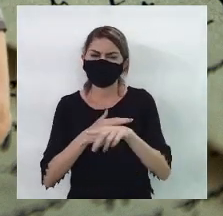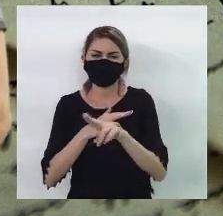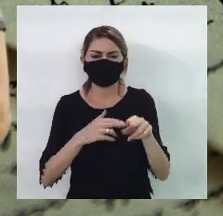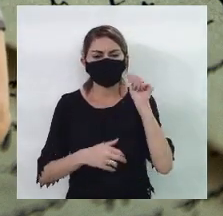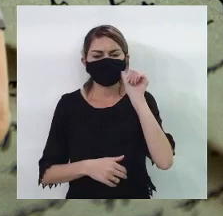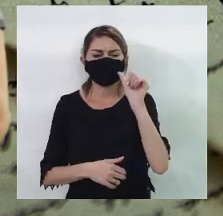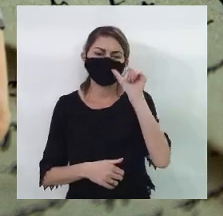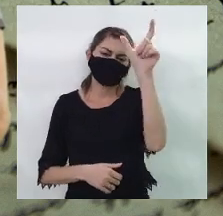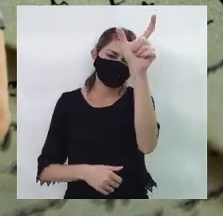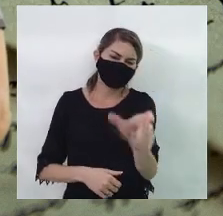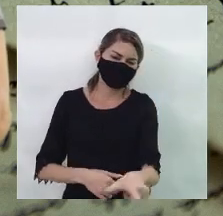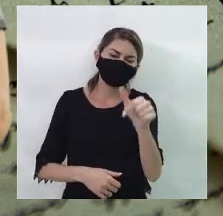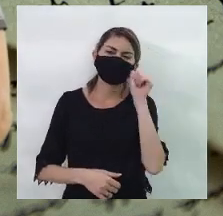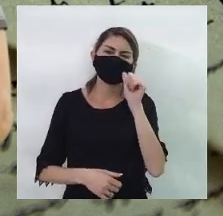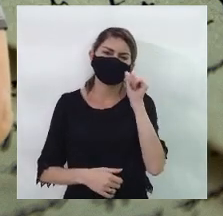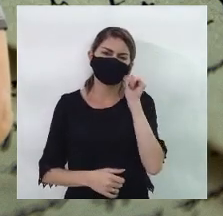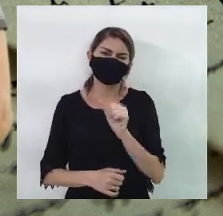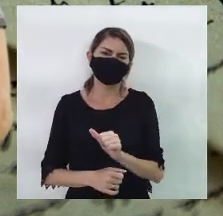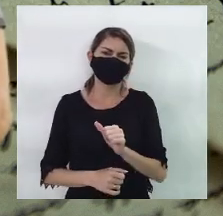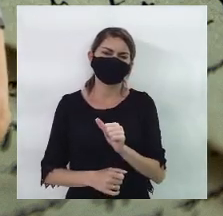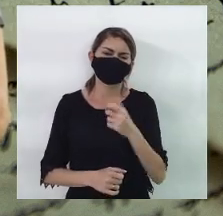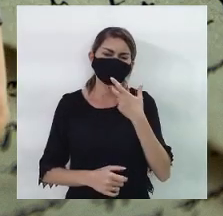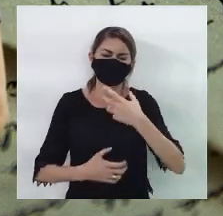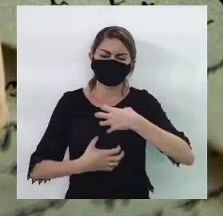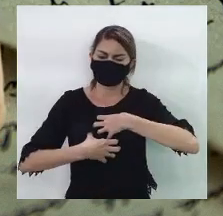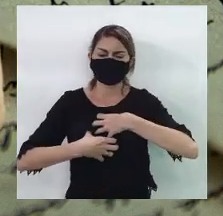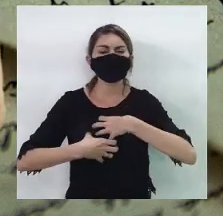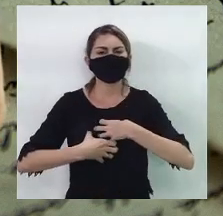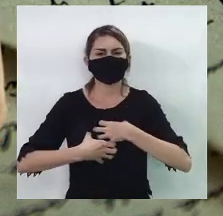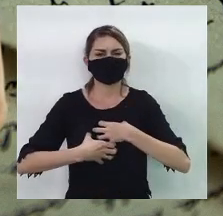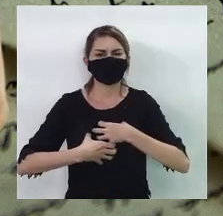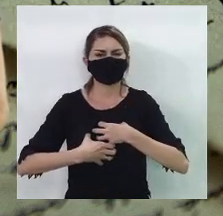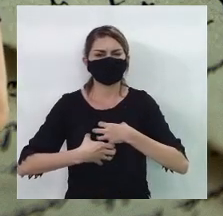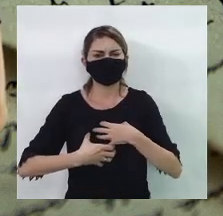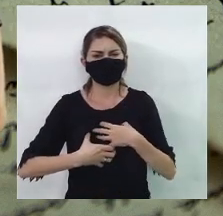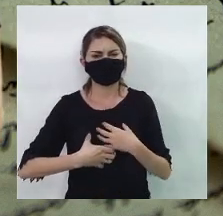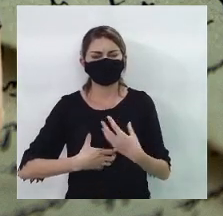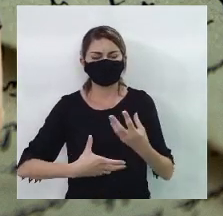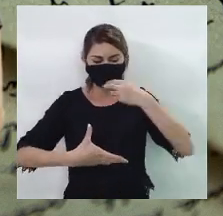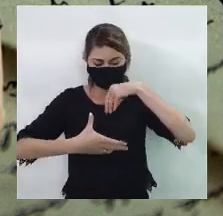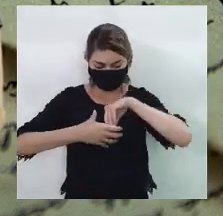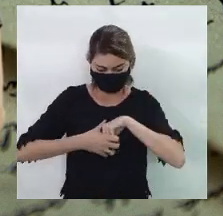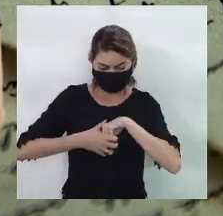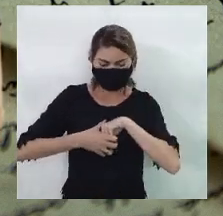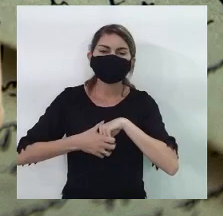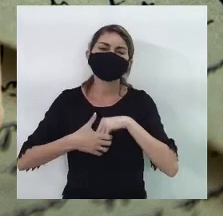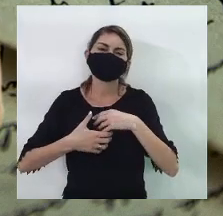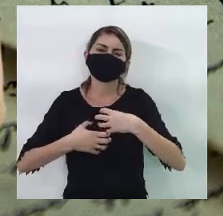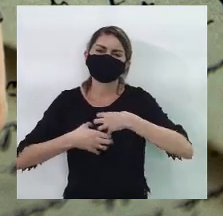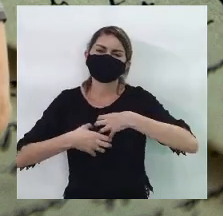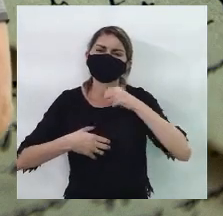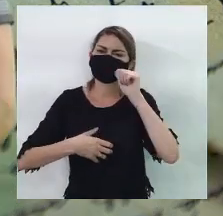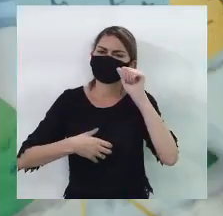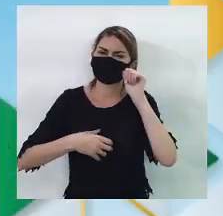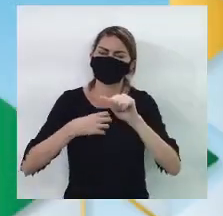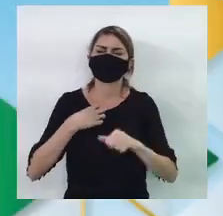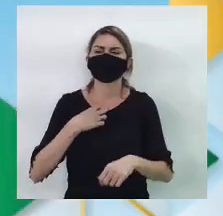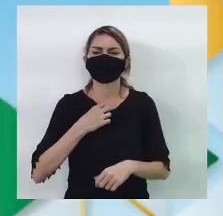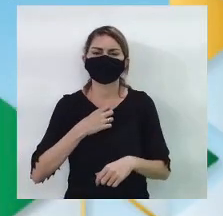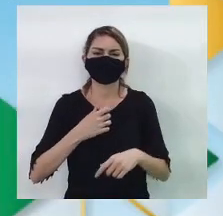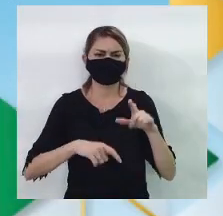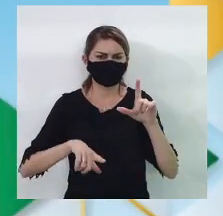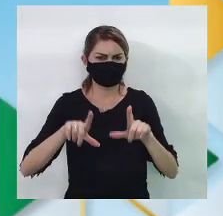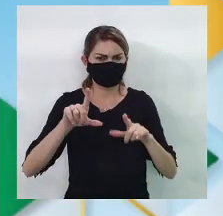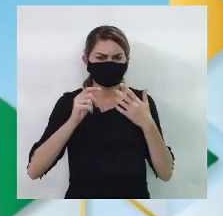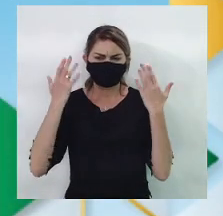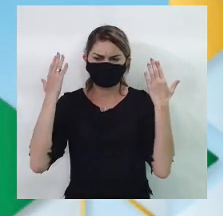mulher falando, é uma perspectiva do sentimento, do mergulho desse universo feminino. Na tela